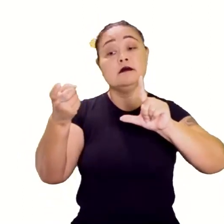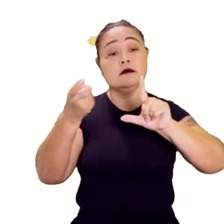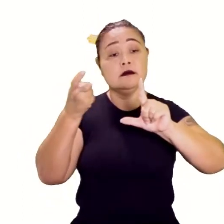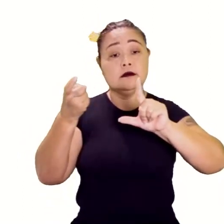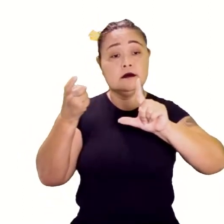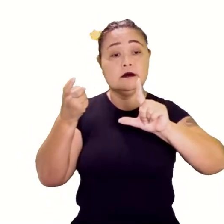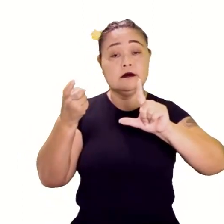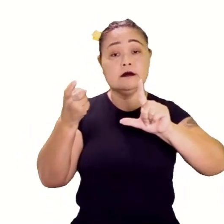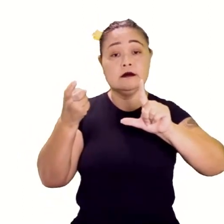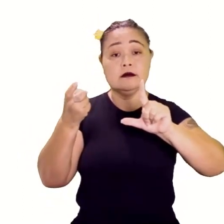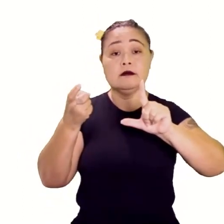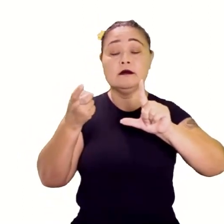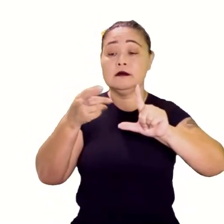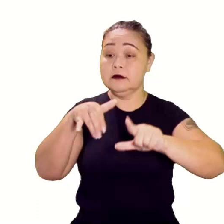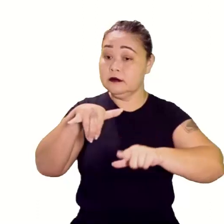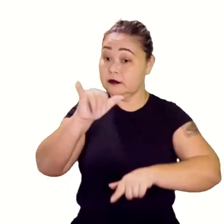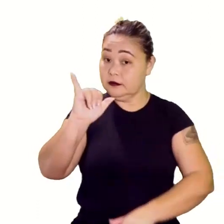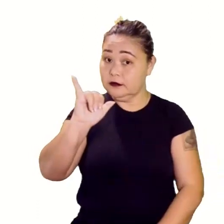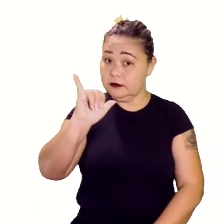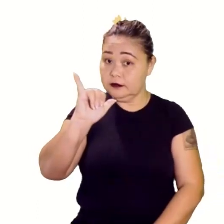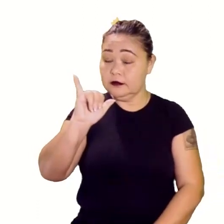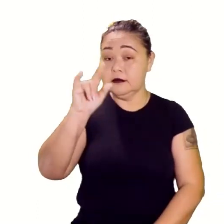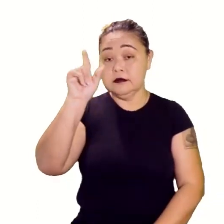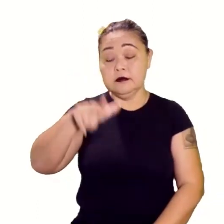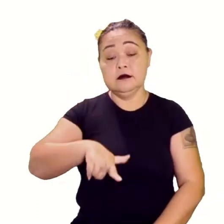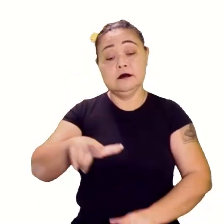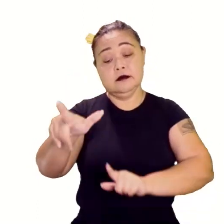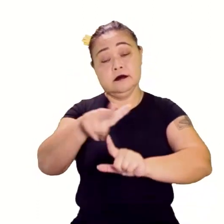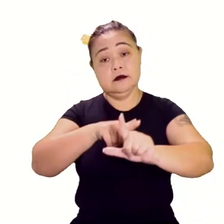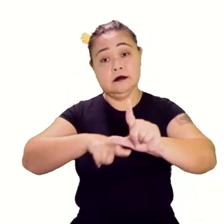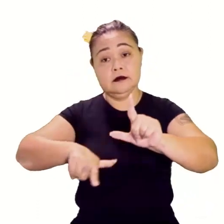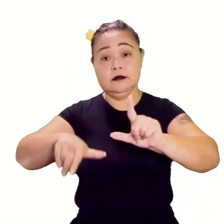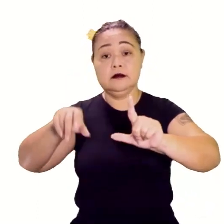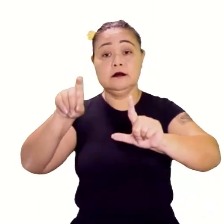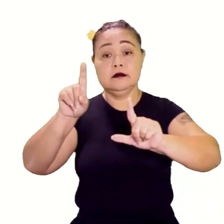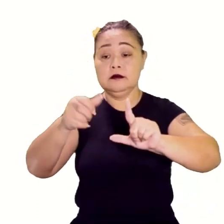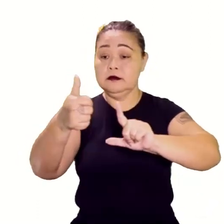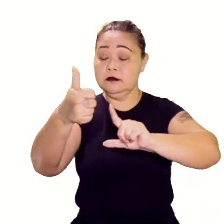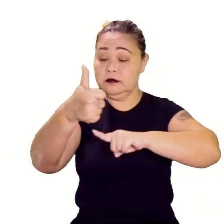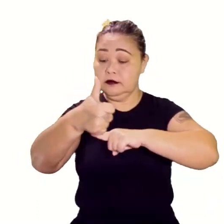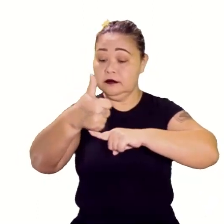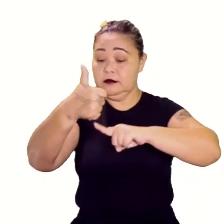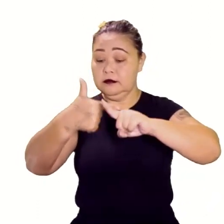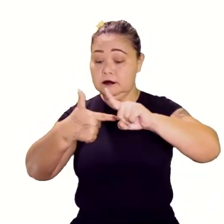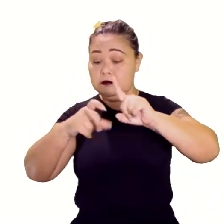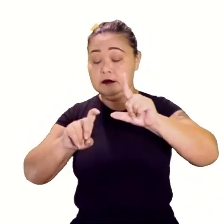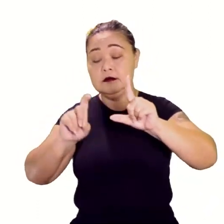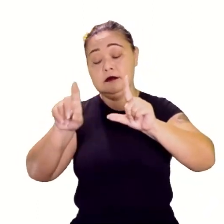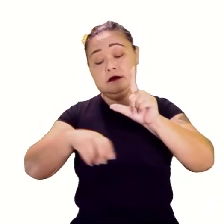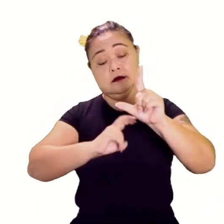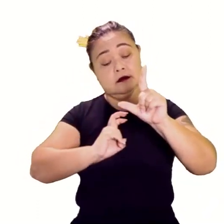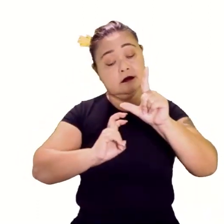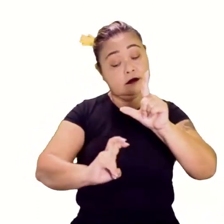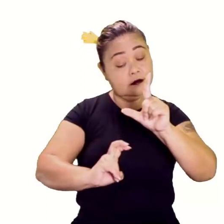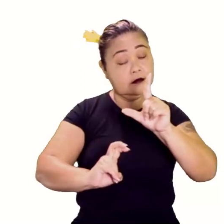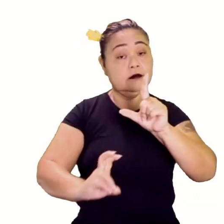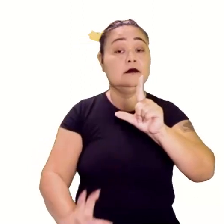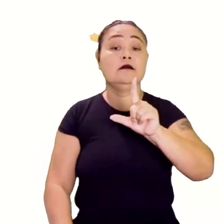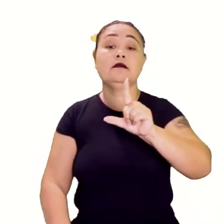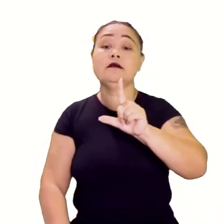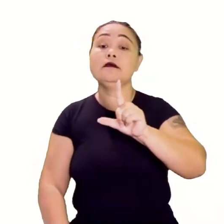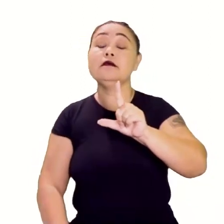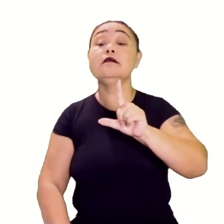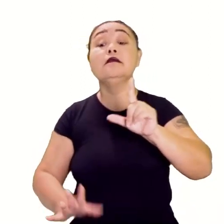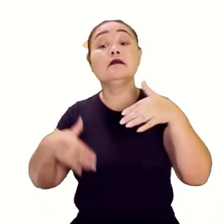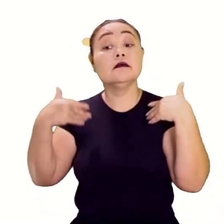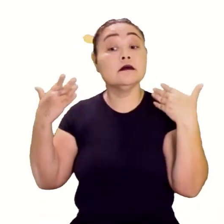x. Então, eu vou ficar com o meu y, né? É igual ao log de quem? 1 sobre 25 na base